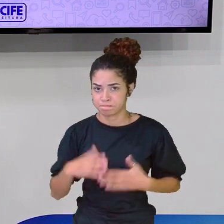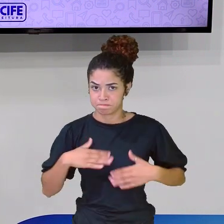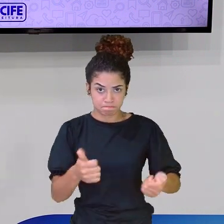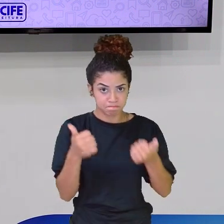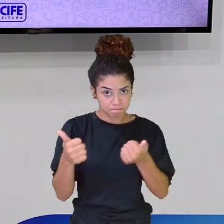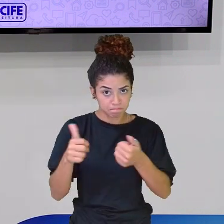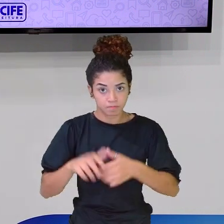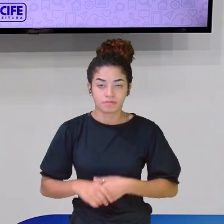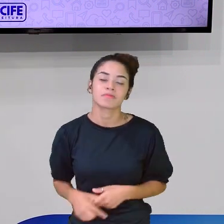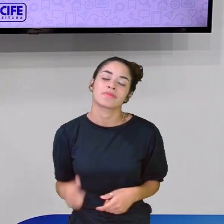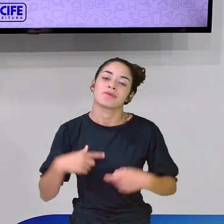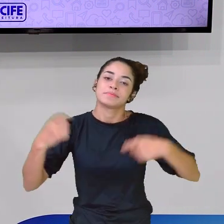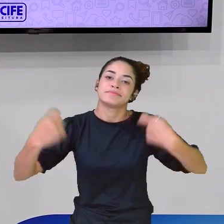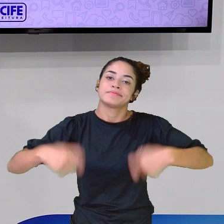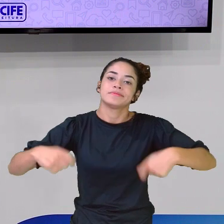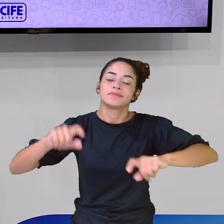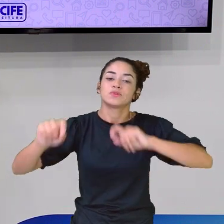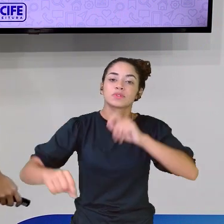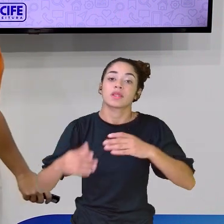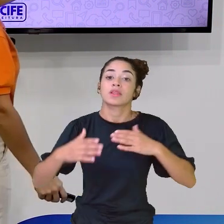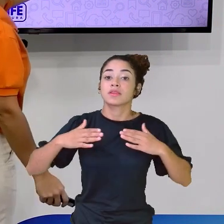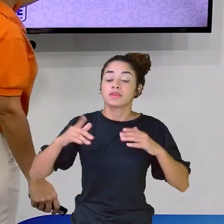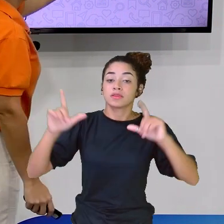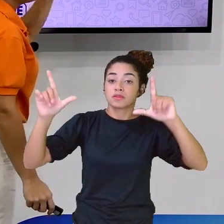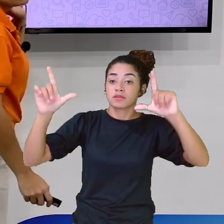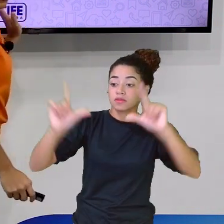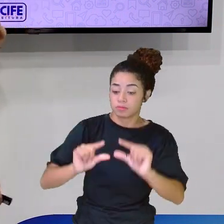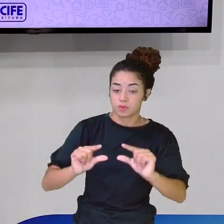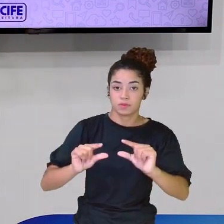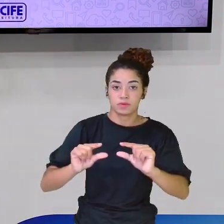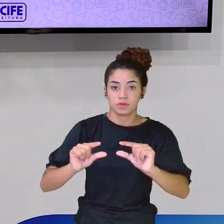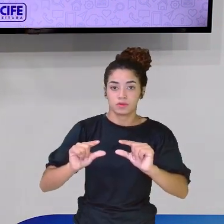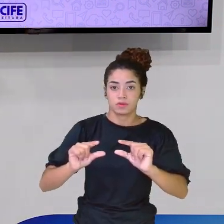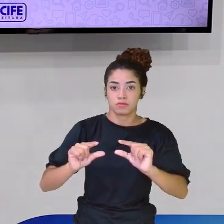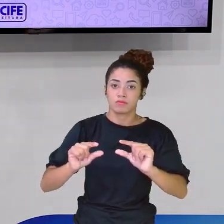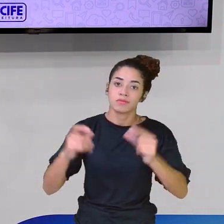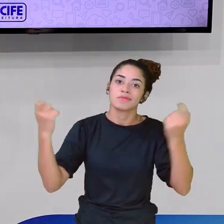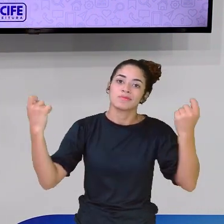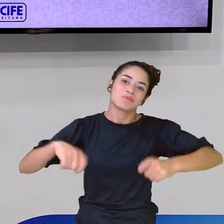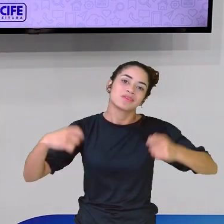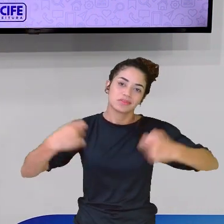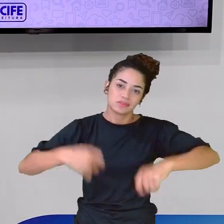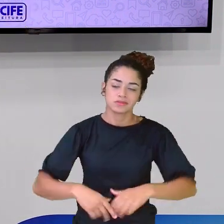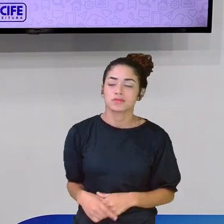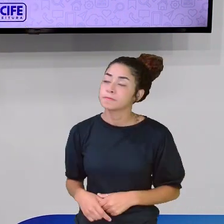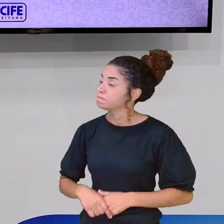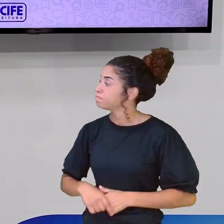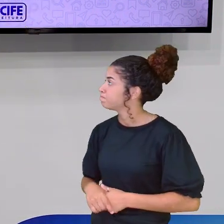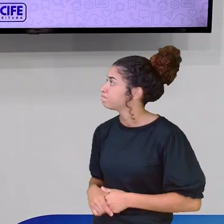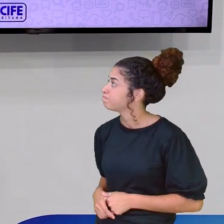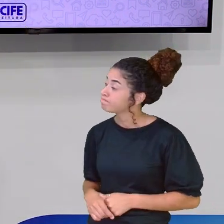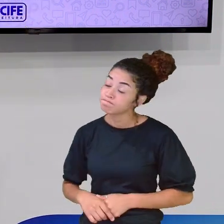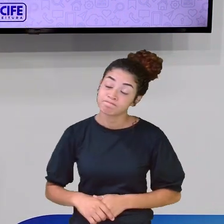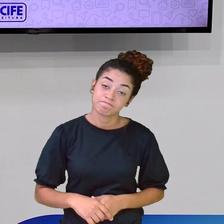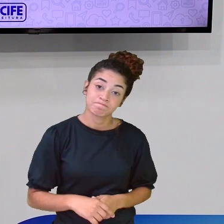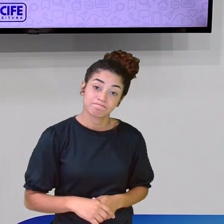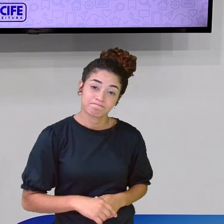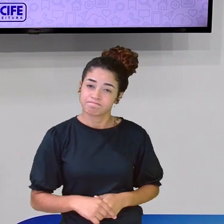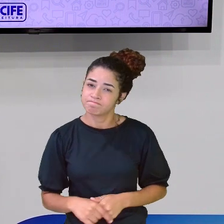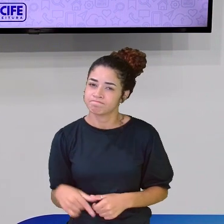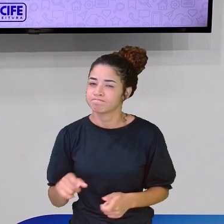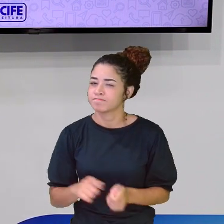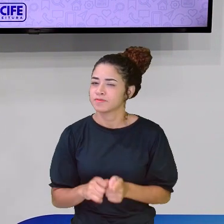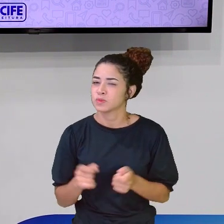Tranquilo? E eu vou precisar fazer a redução dela. É isso que eu vou precisar fazer. O que é que eu